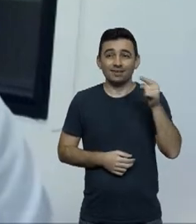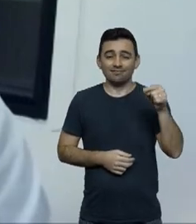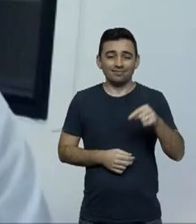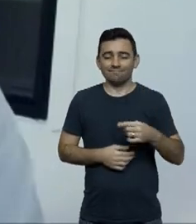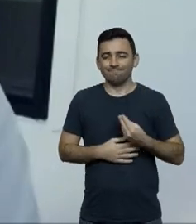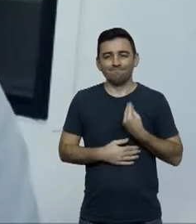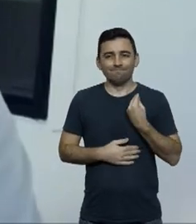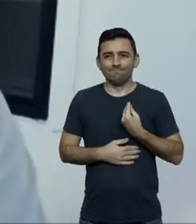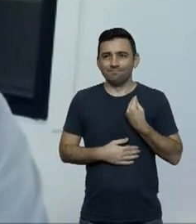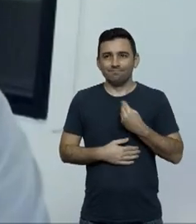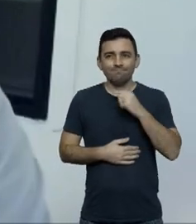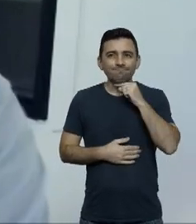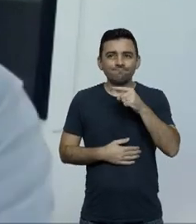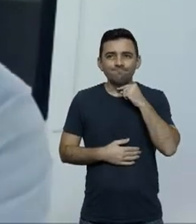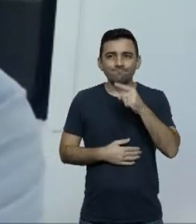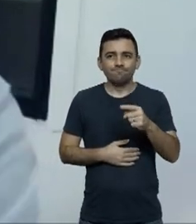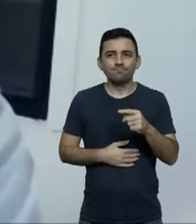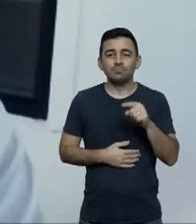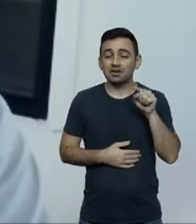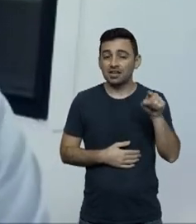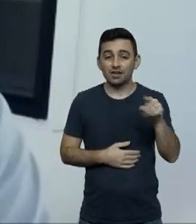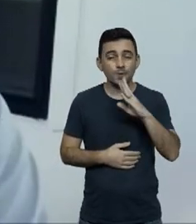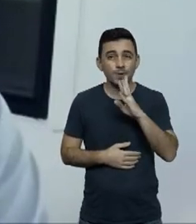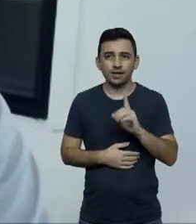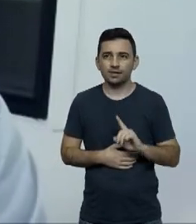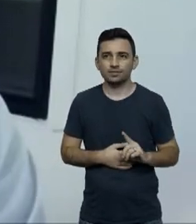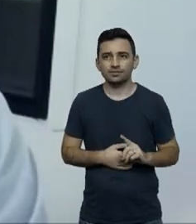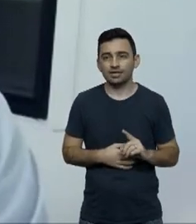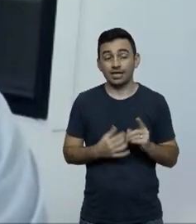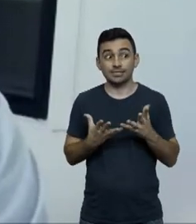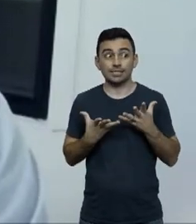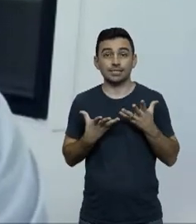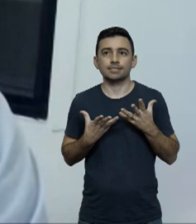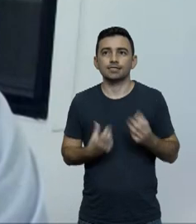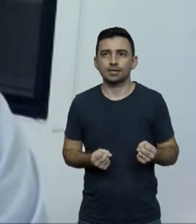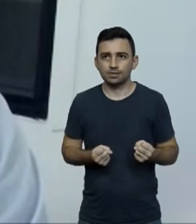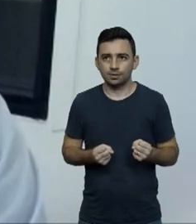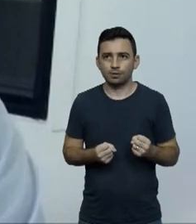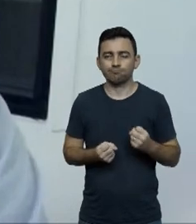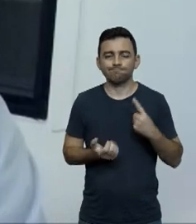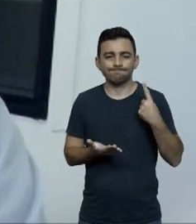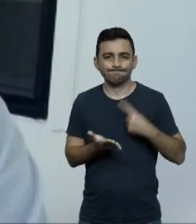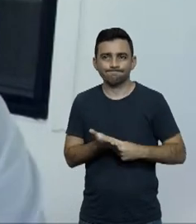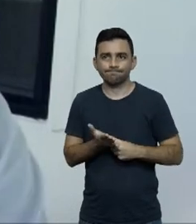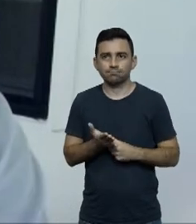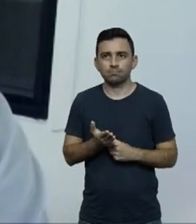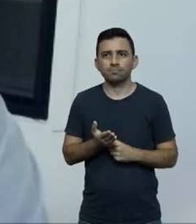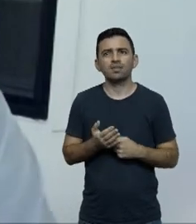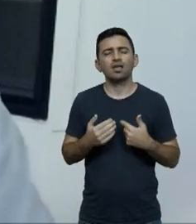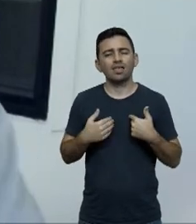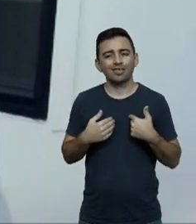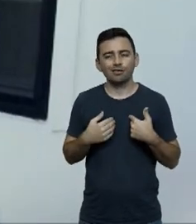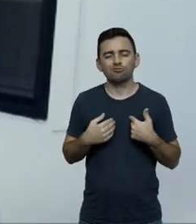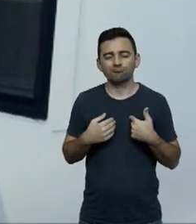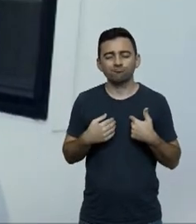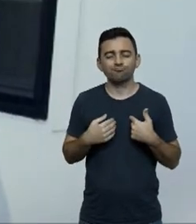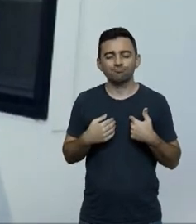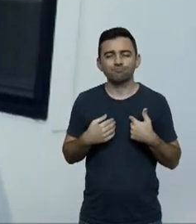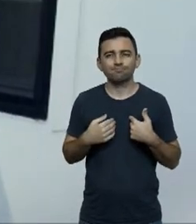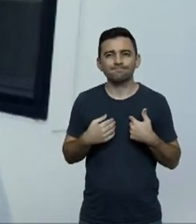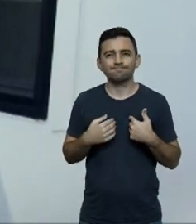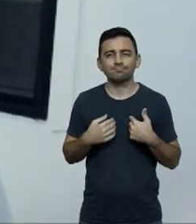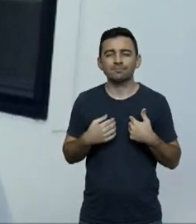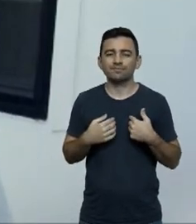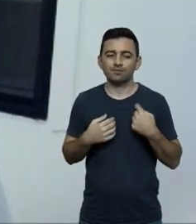estar presente é até porque ele também não tinha conhecimento assumir outros compromissos mas é eu fiquei da gente sentar justamente